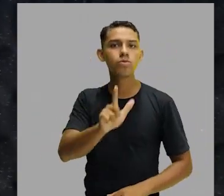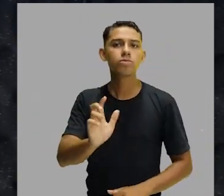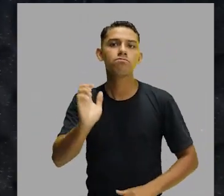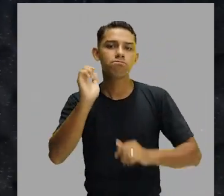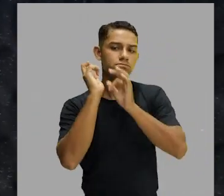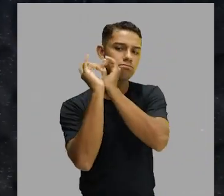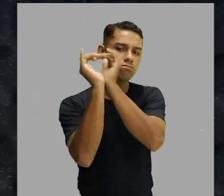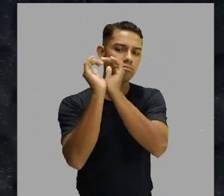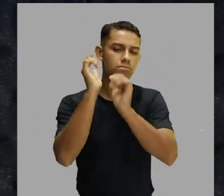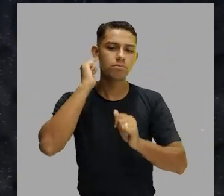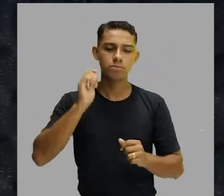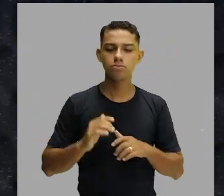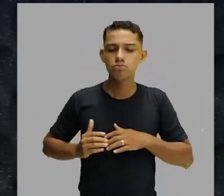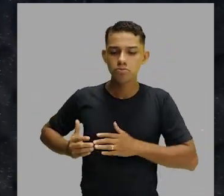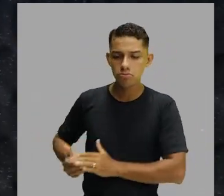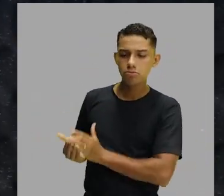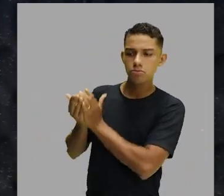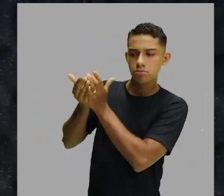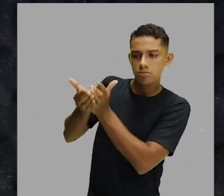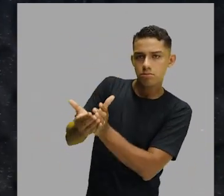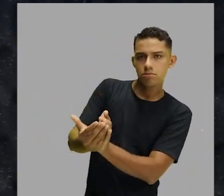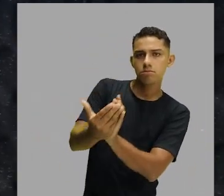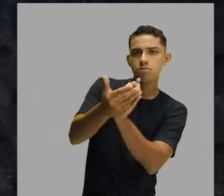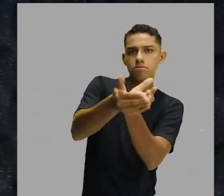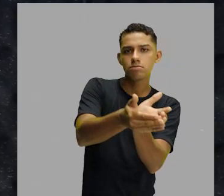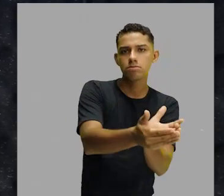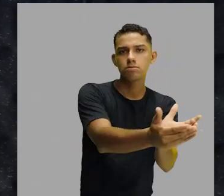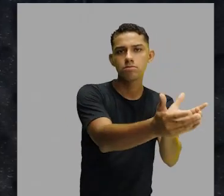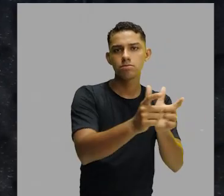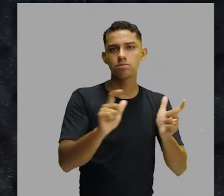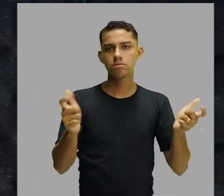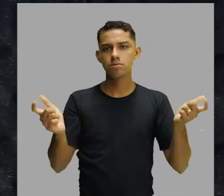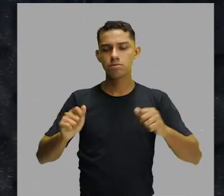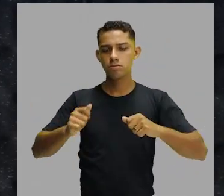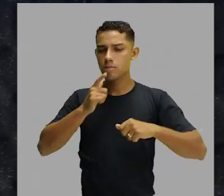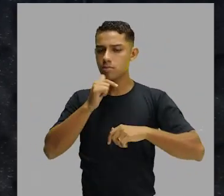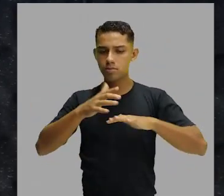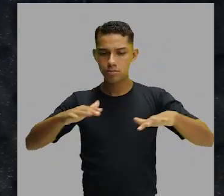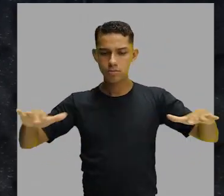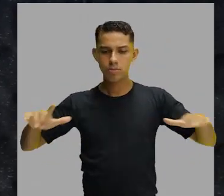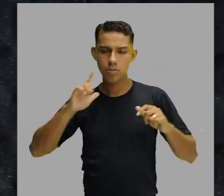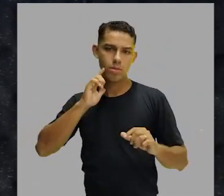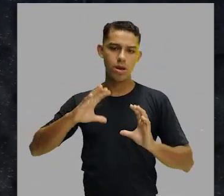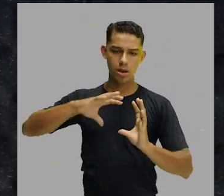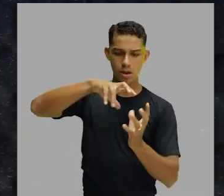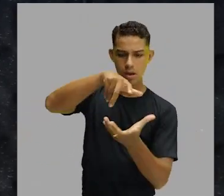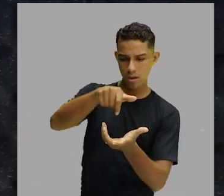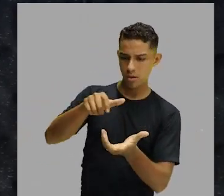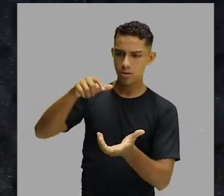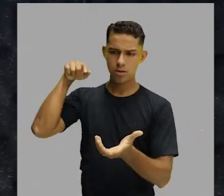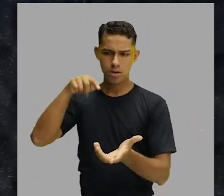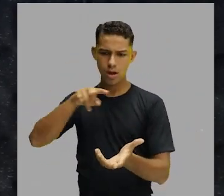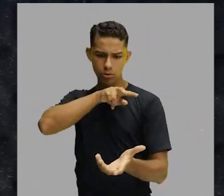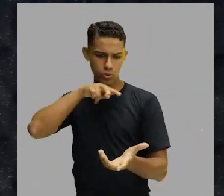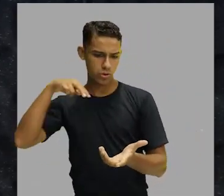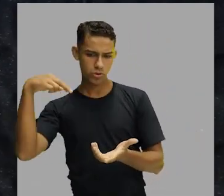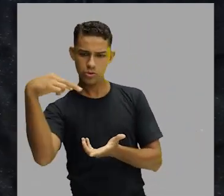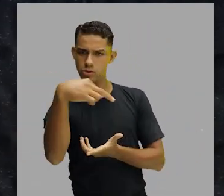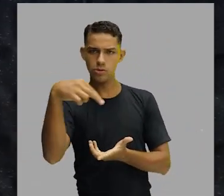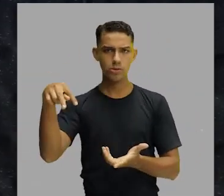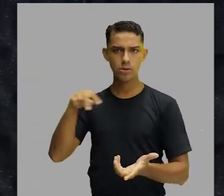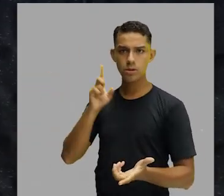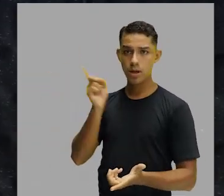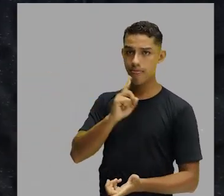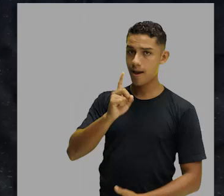falei, as grandes navegações aconteceram, descobriram também que não era a Terra o centro do universo, assim, o Sol, descobriram que a